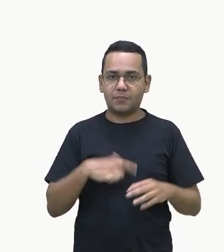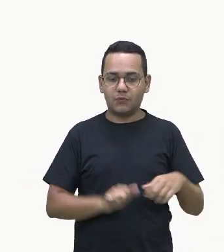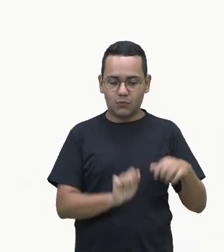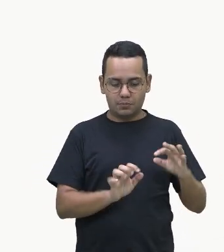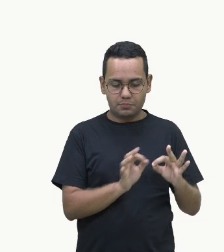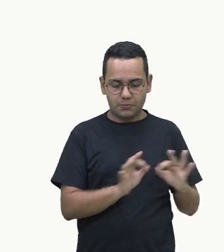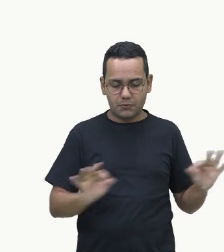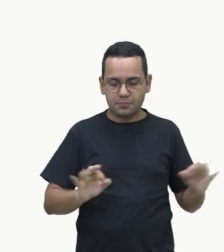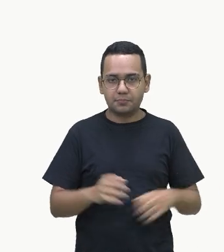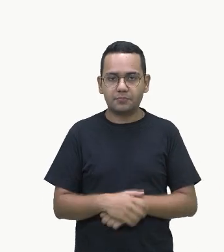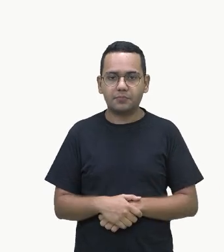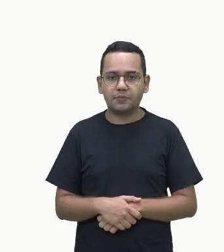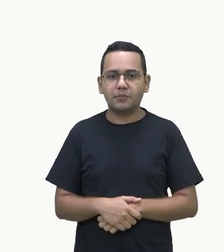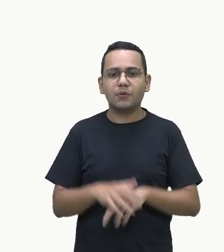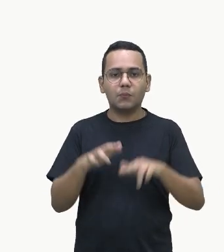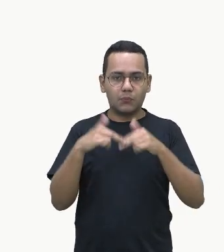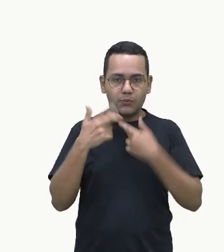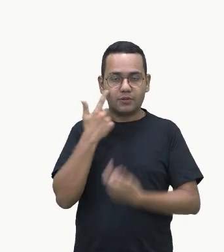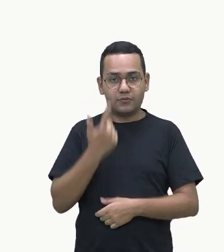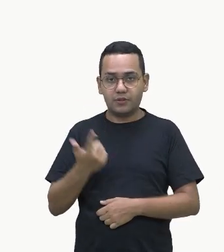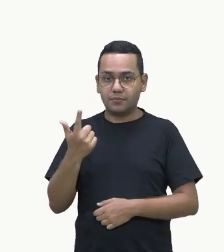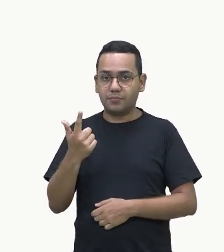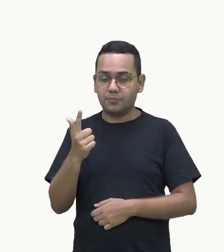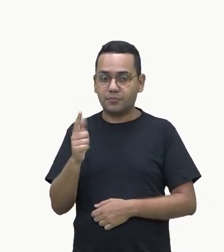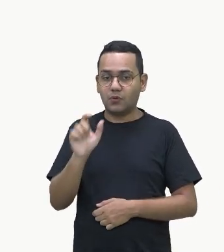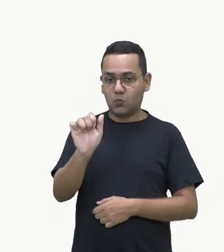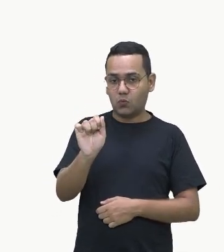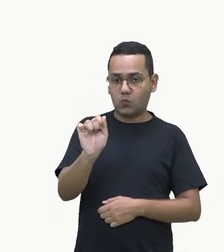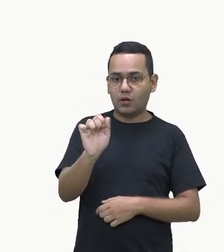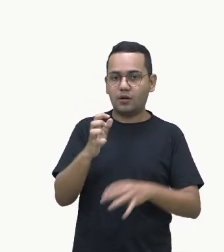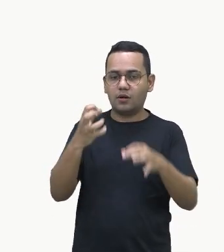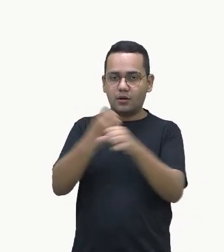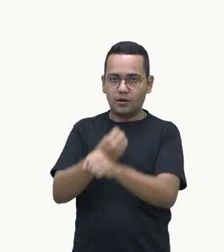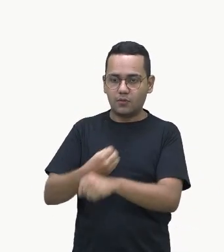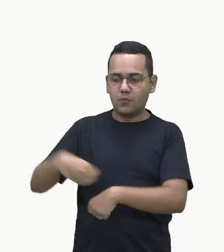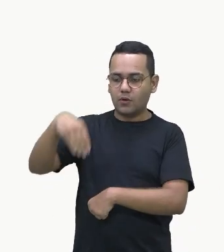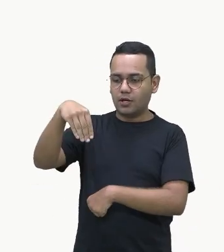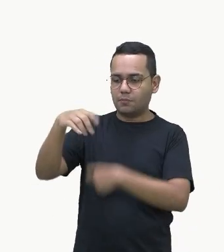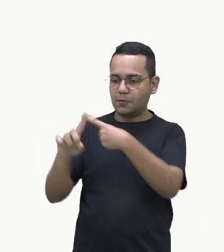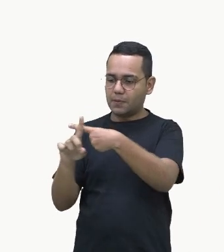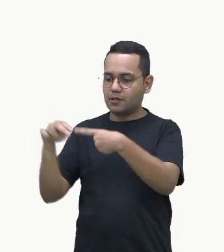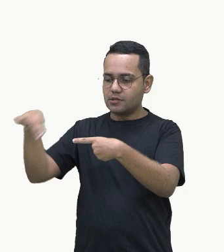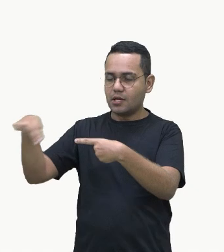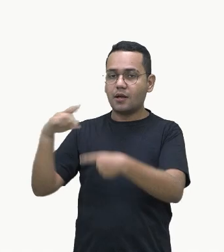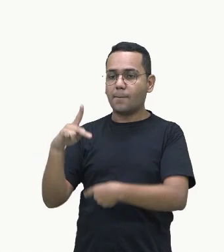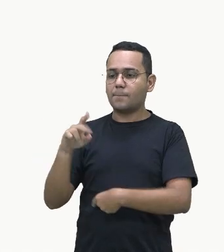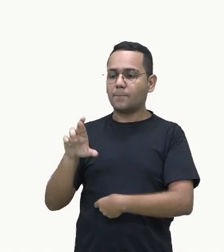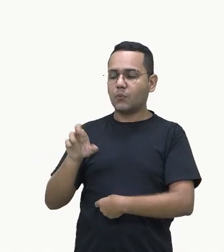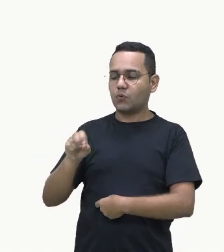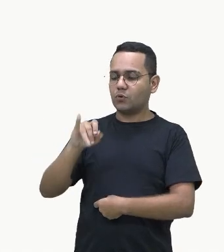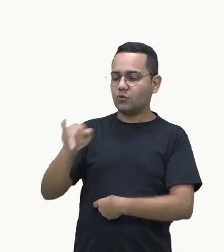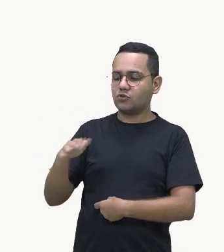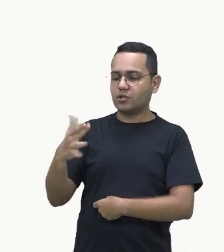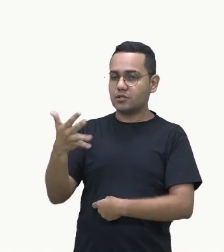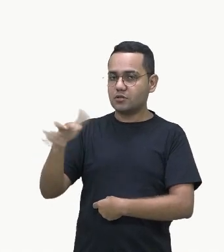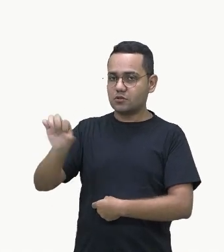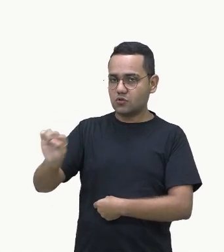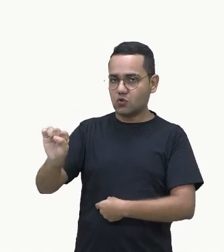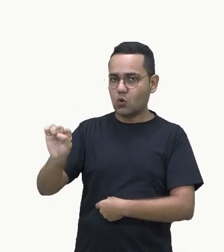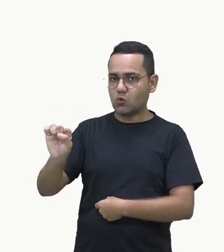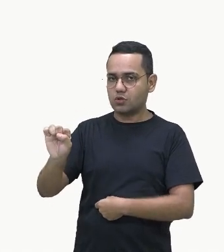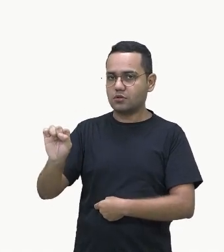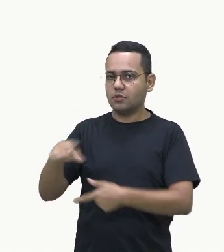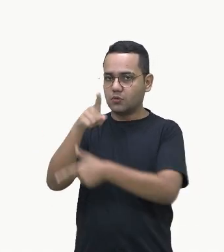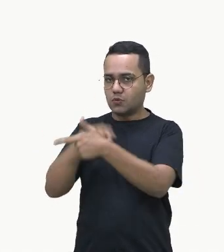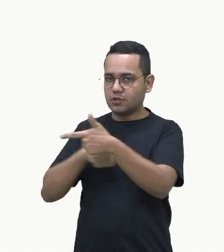isso, a relação métrica, que a hipotenusa é a soma das projeções dos catetos, e aplicando aqui um exemplo. Em